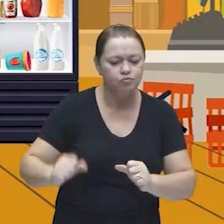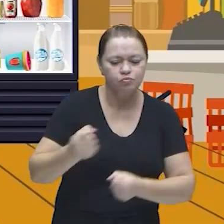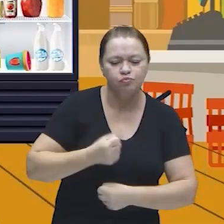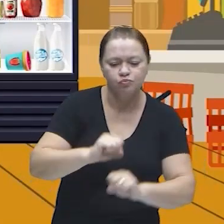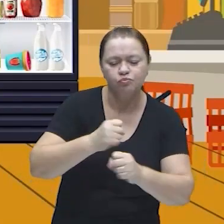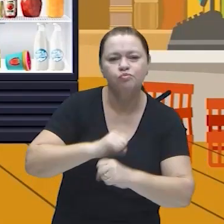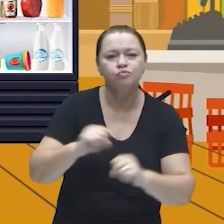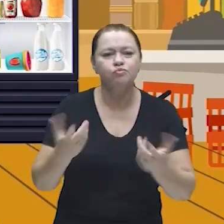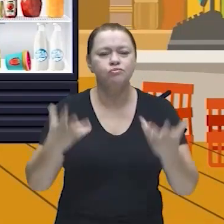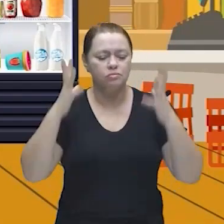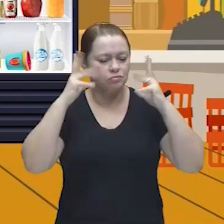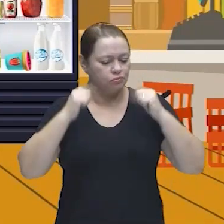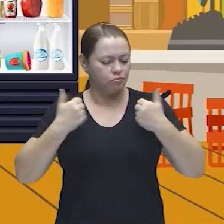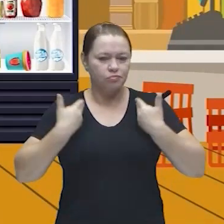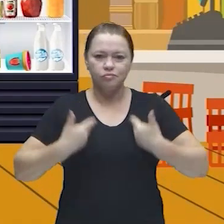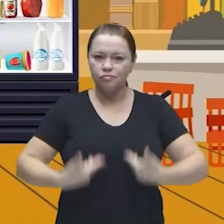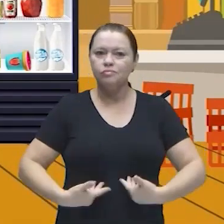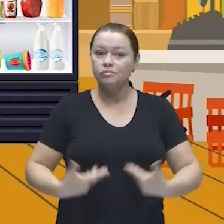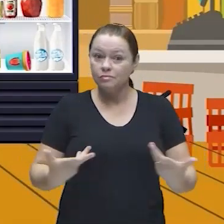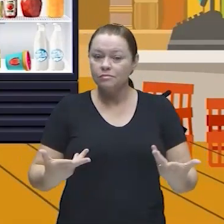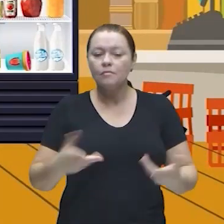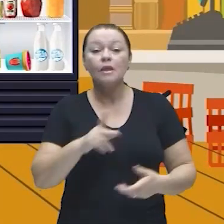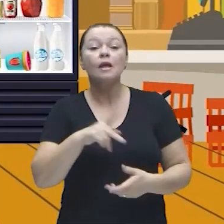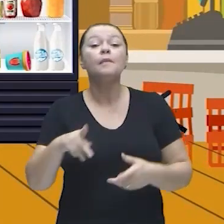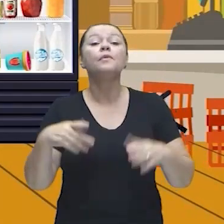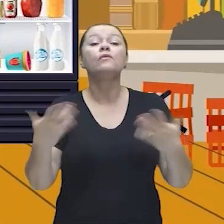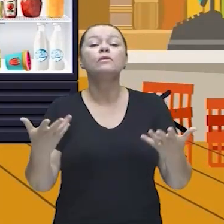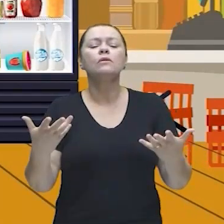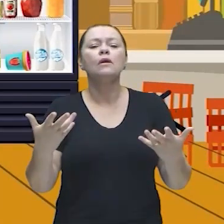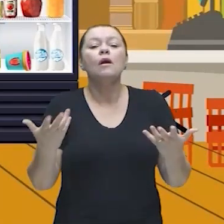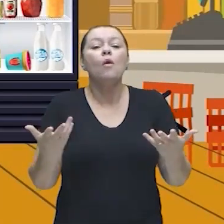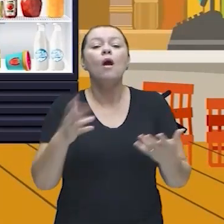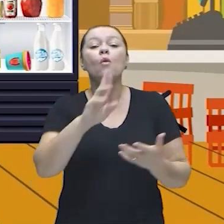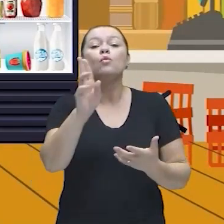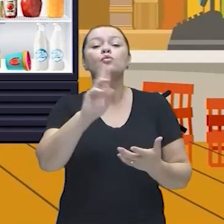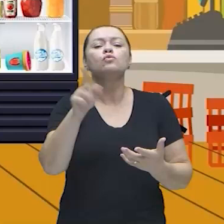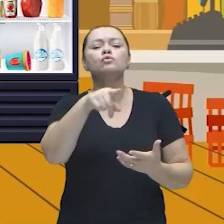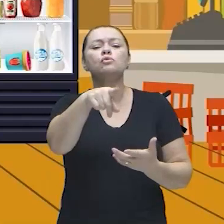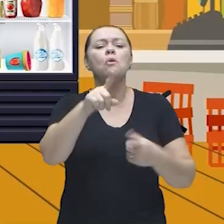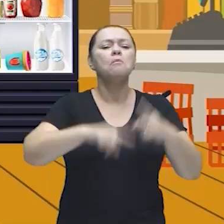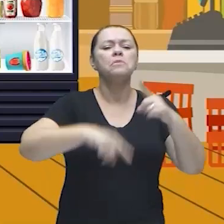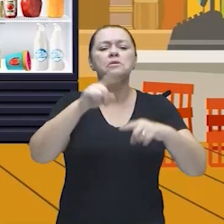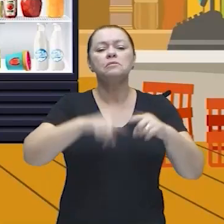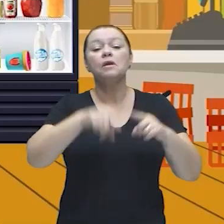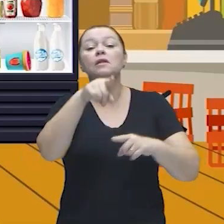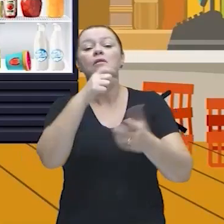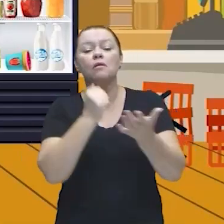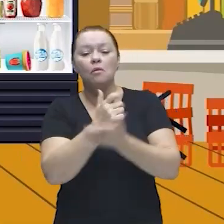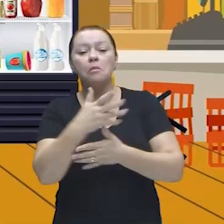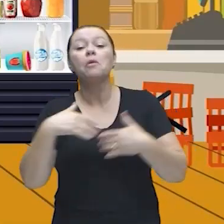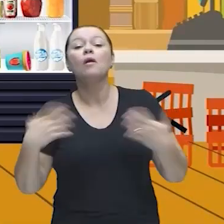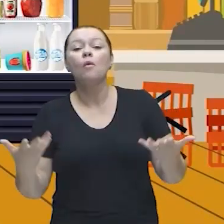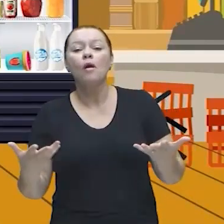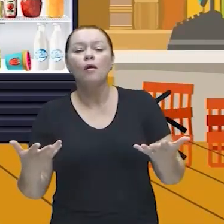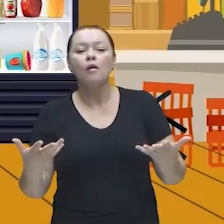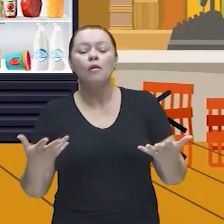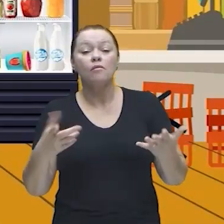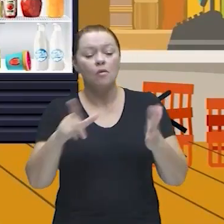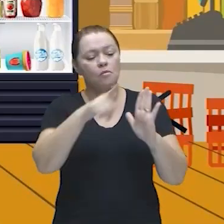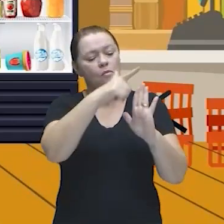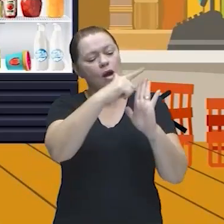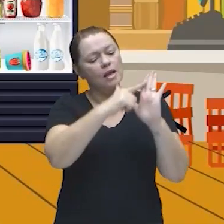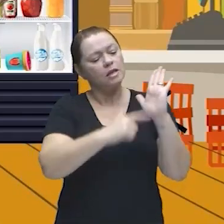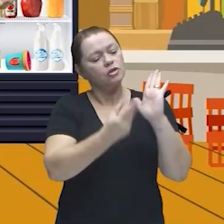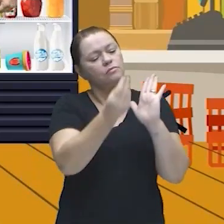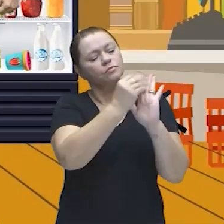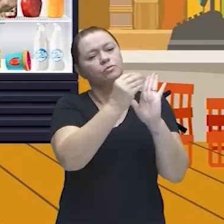produtos de higiene. Professora, e quais são os nomes desses produtos? Se eu fizesse uma lista para você